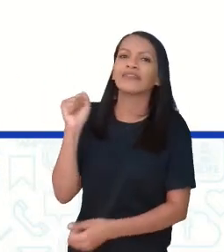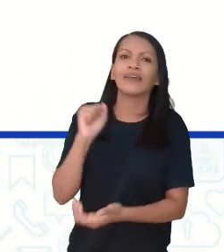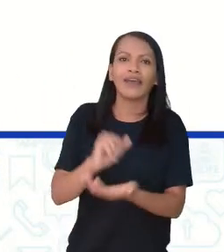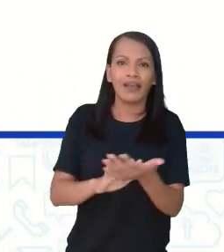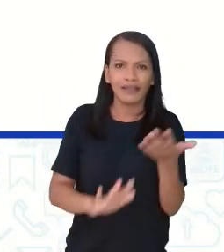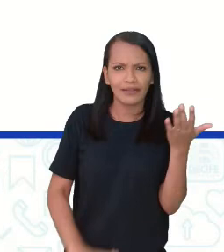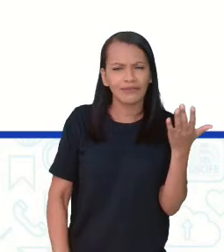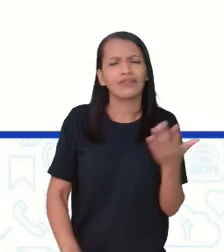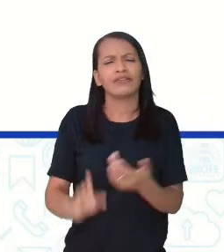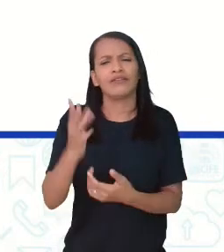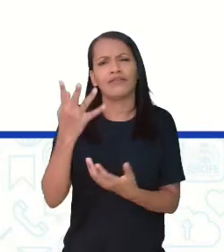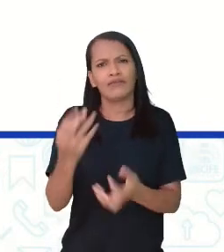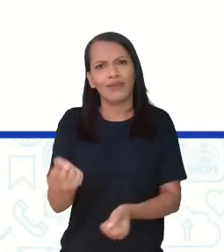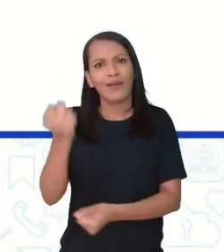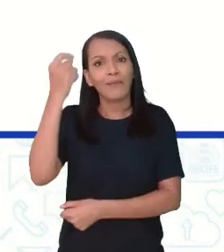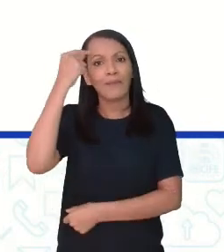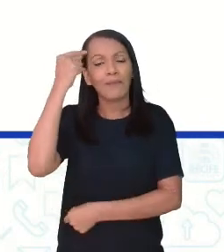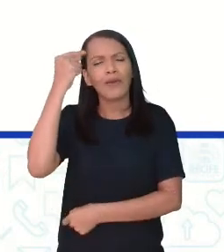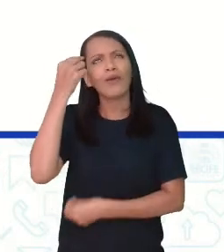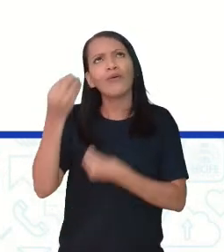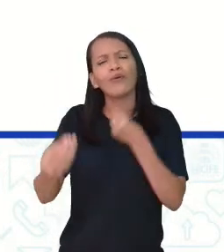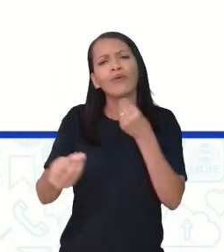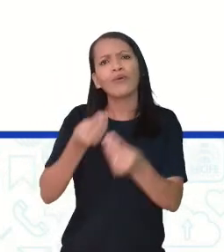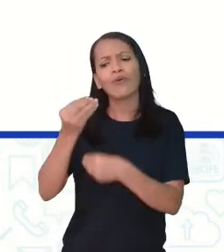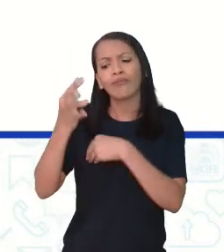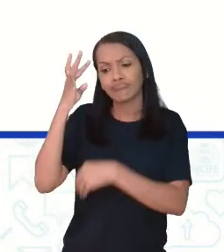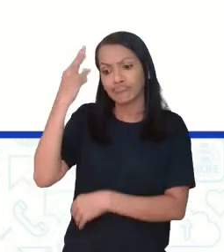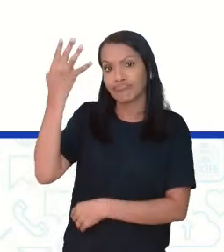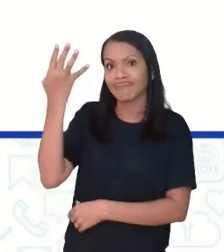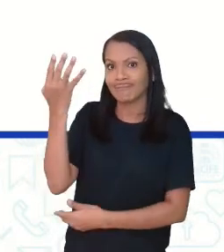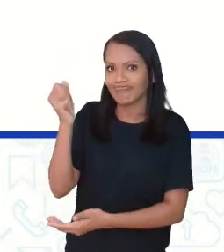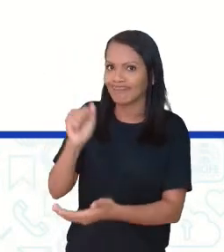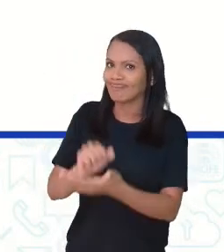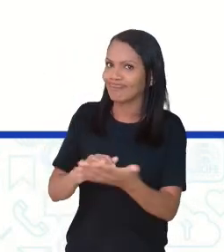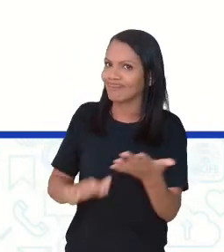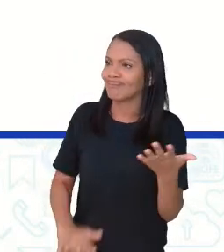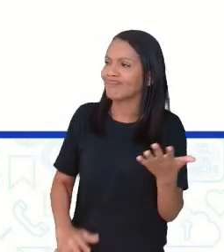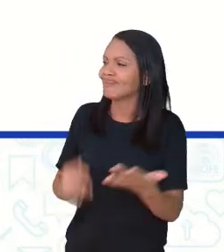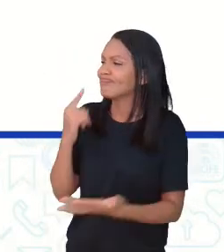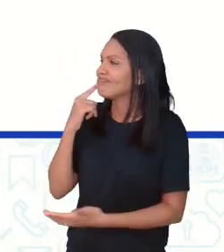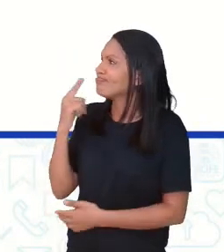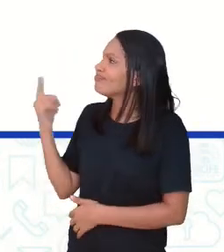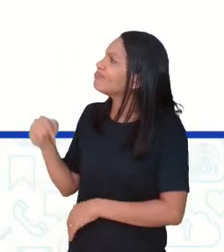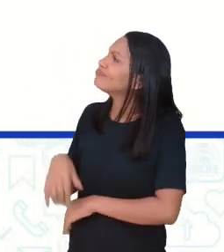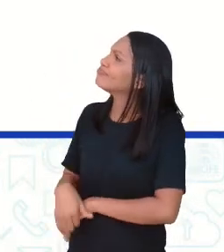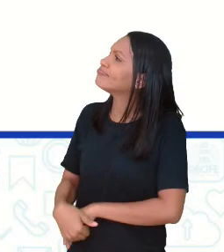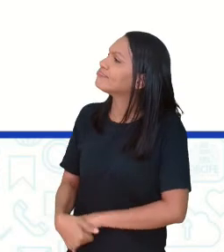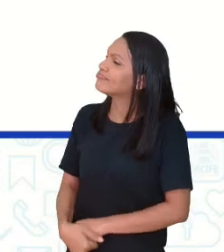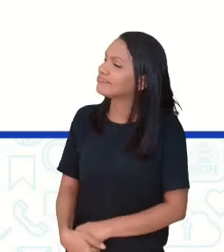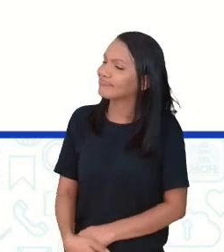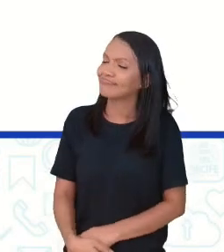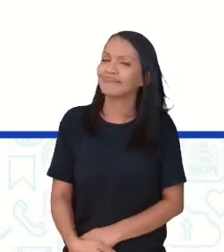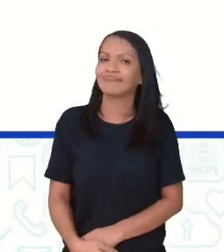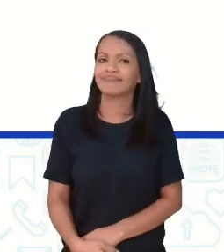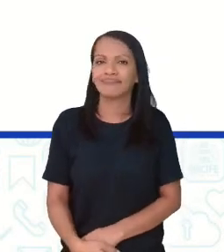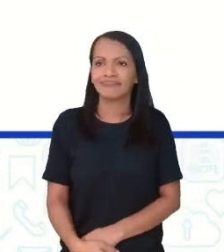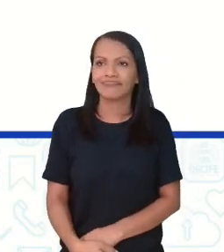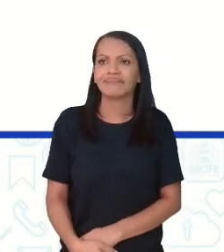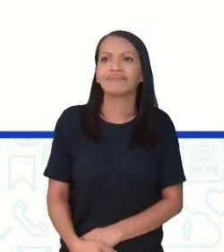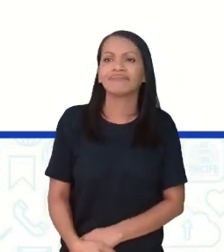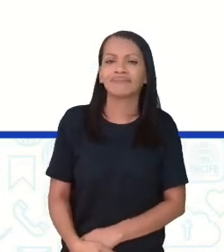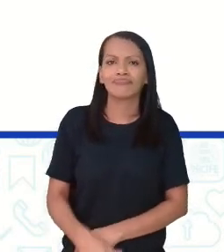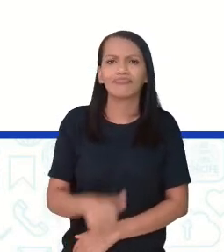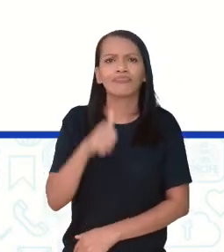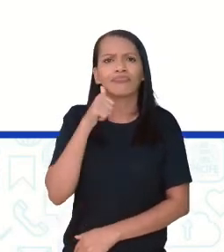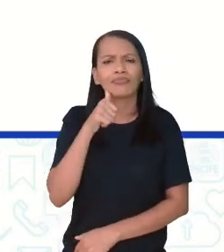aí pensando como é que a gente faz para resolver esses problemas, certo? O primeiro diz o seguinte, ó, Francisca